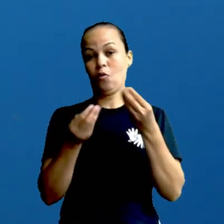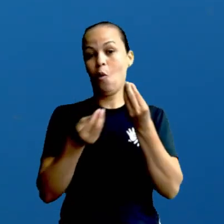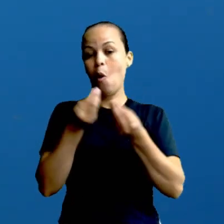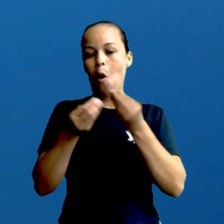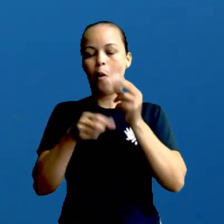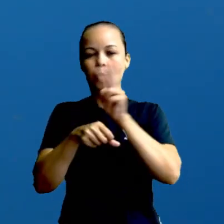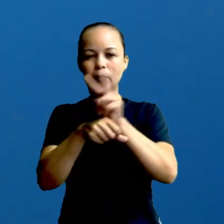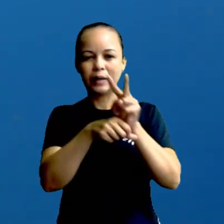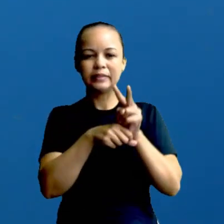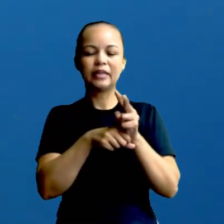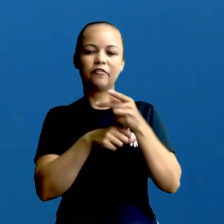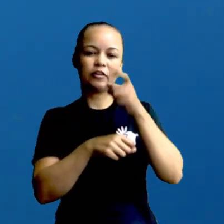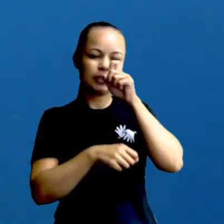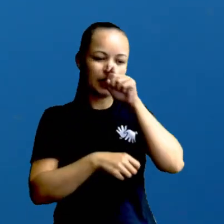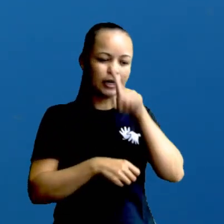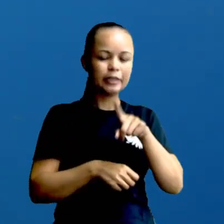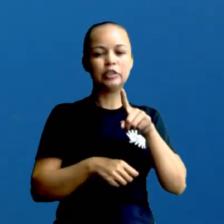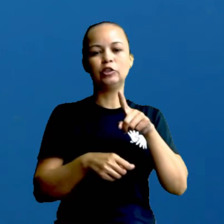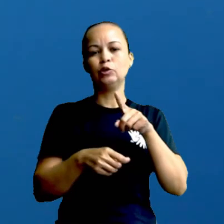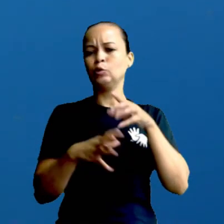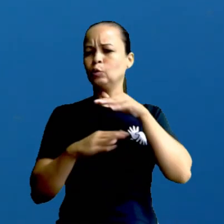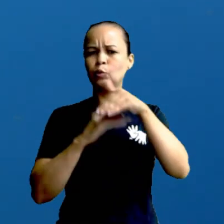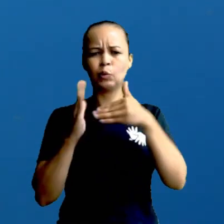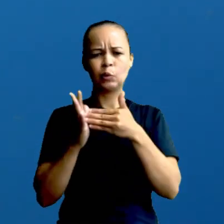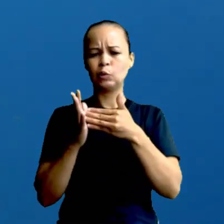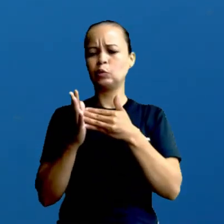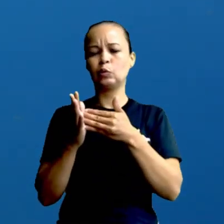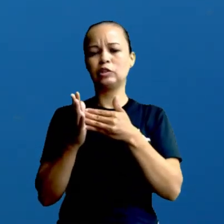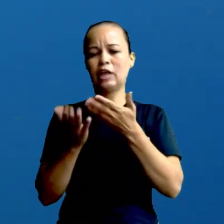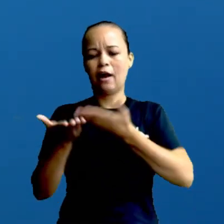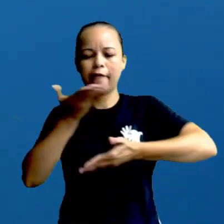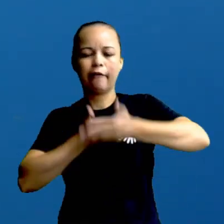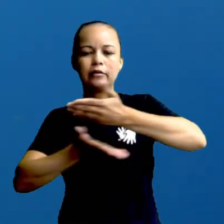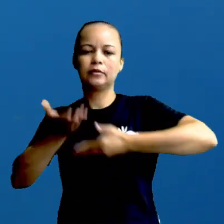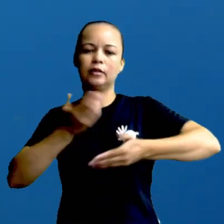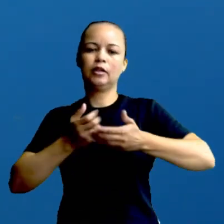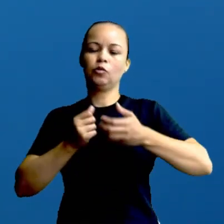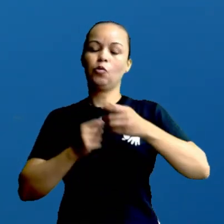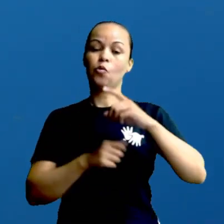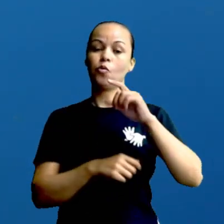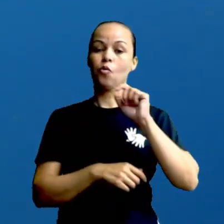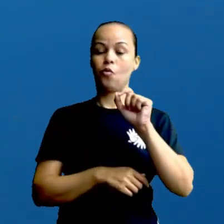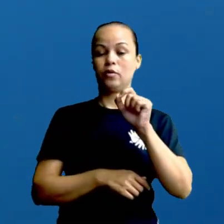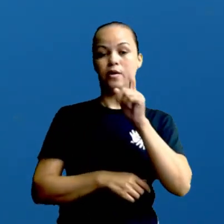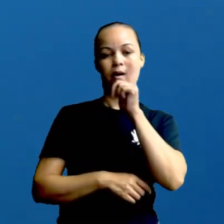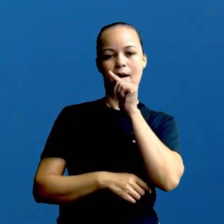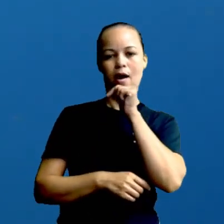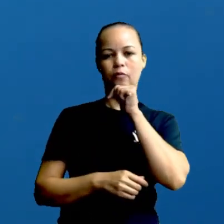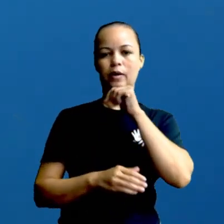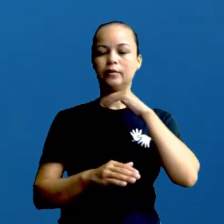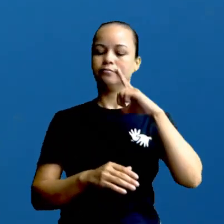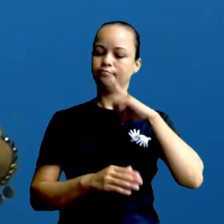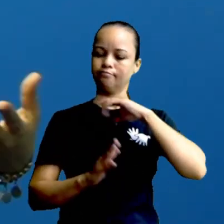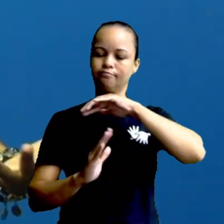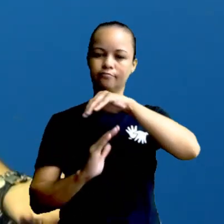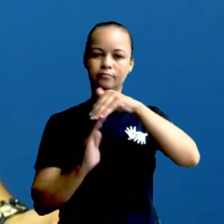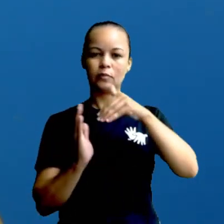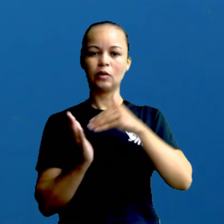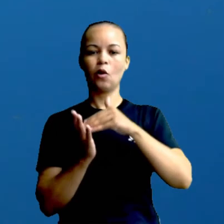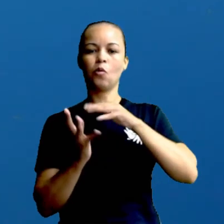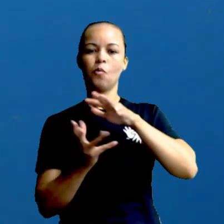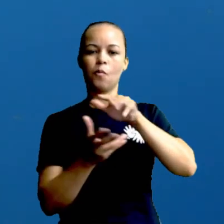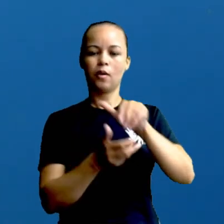de lixo, de tudo, está relacionado também com a água que nós temos no nosso planeta, né? A qualidade da água que nós temos aqui na